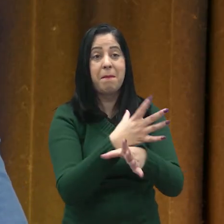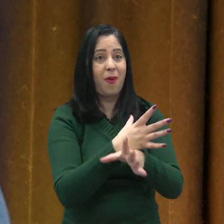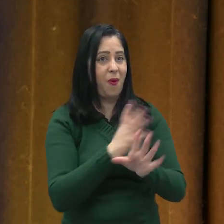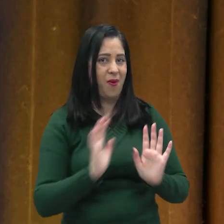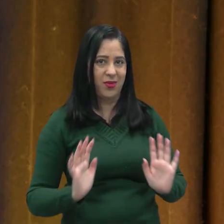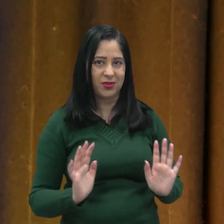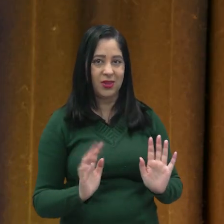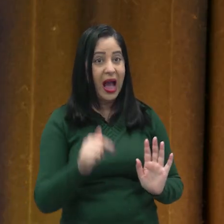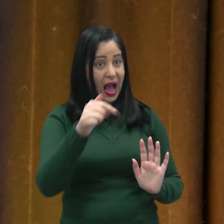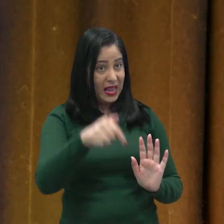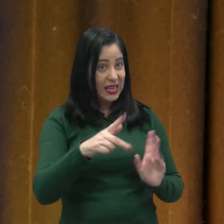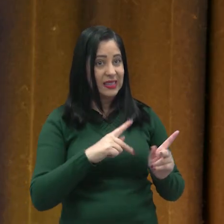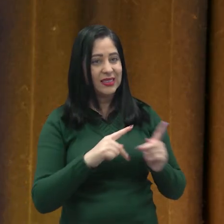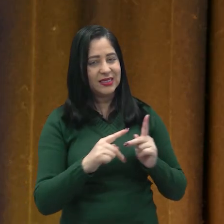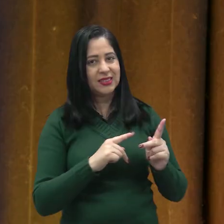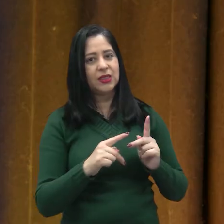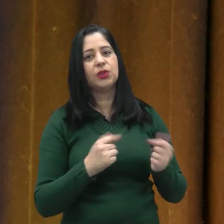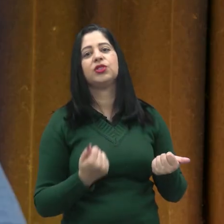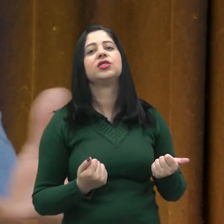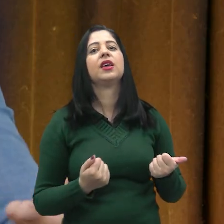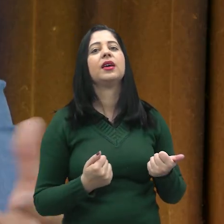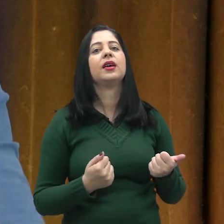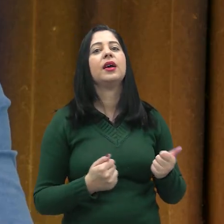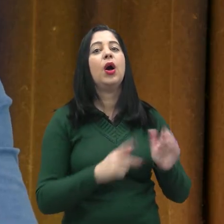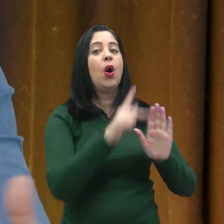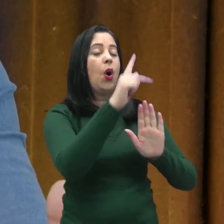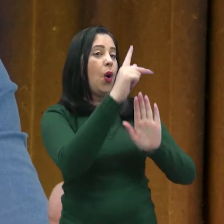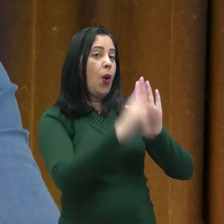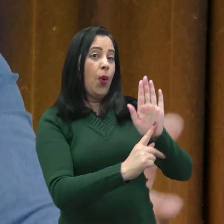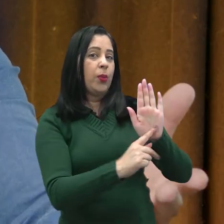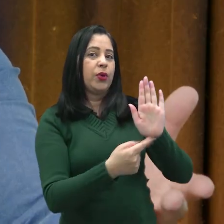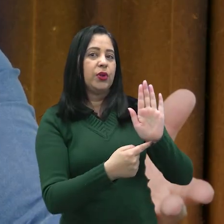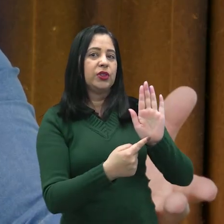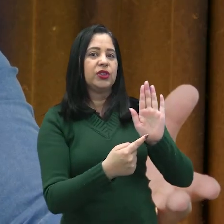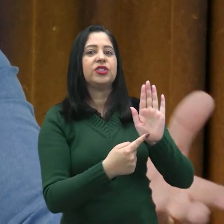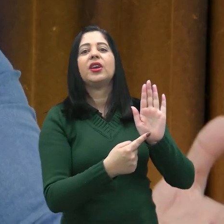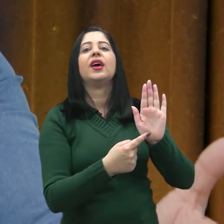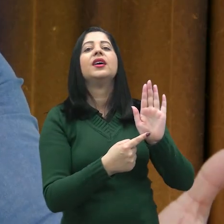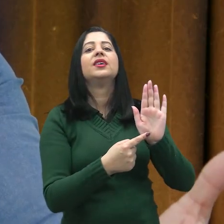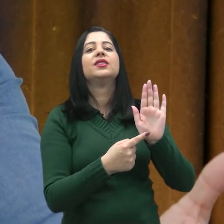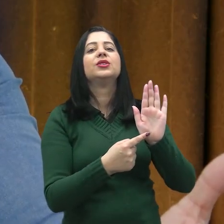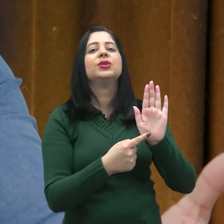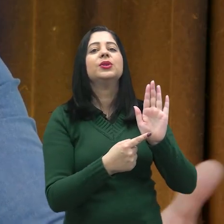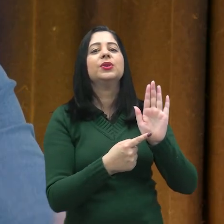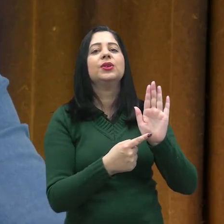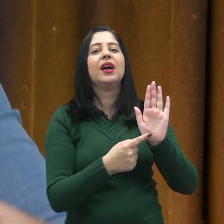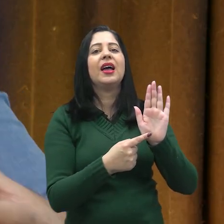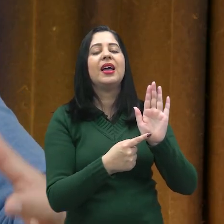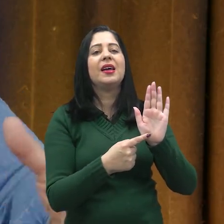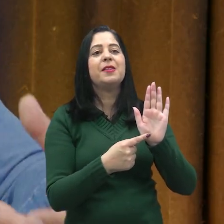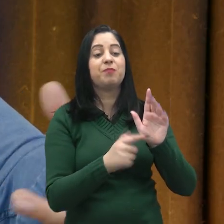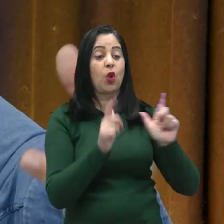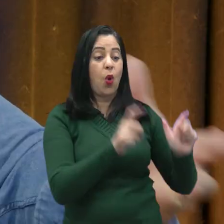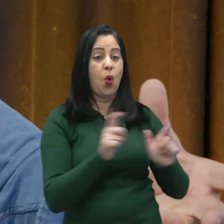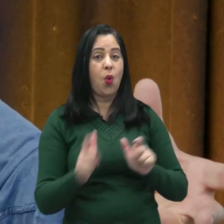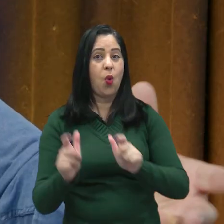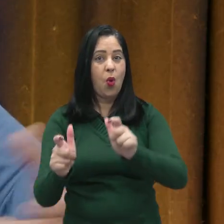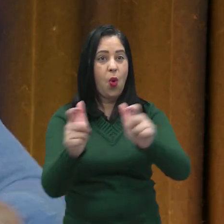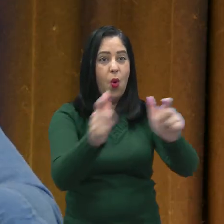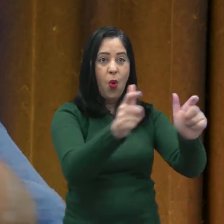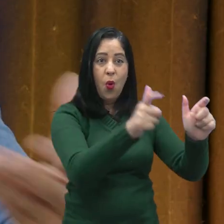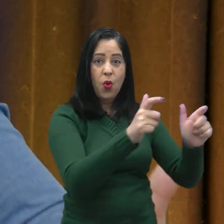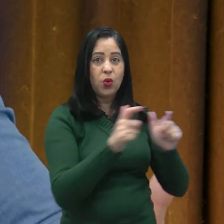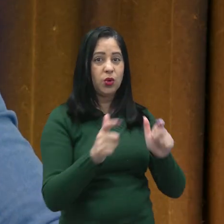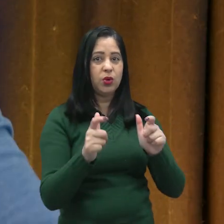constituídas e acontecendo na cidade, né? Você pega projetos como o Bike Point hoje, que tem vários locais da